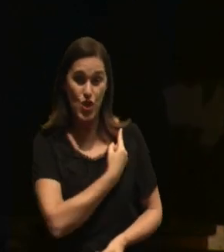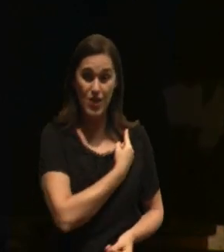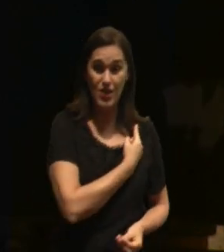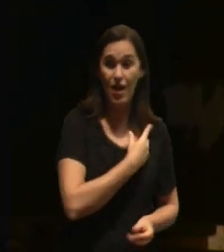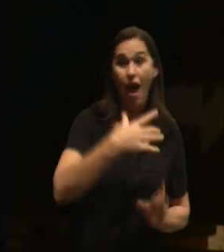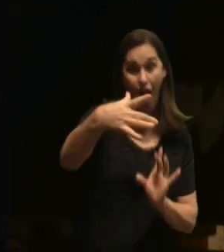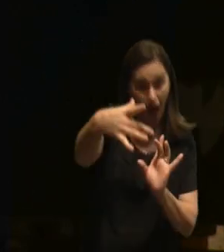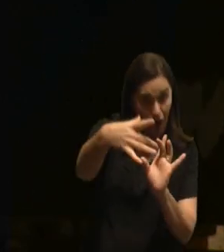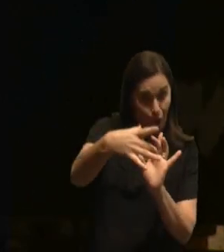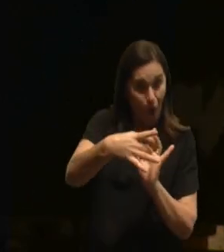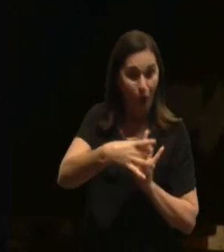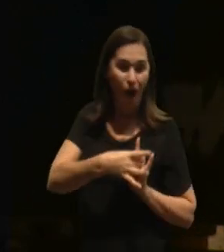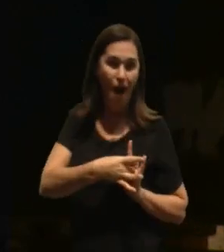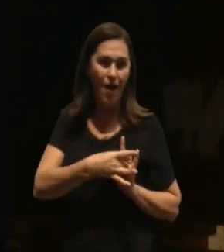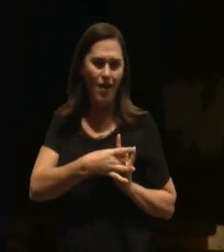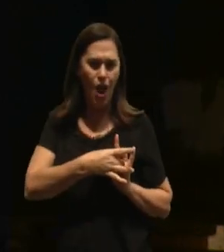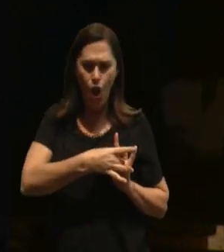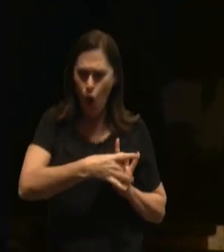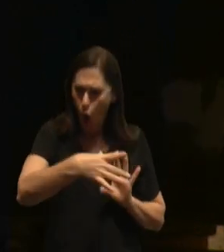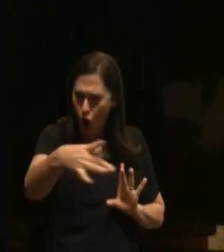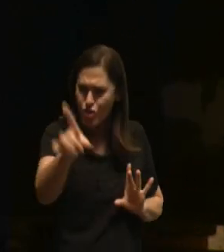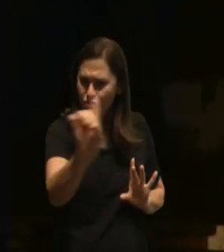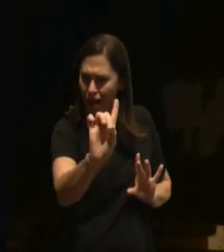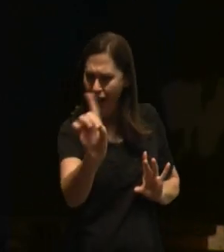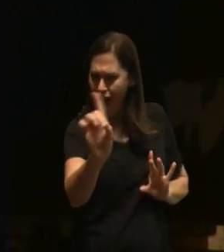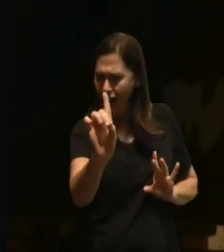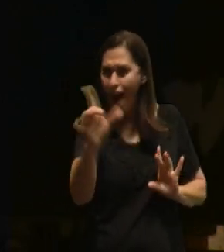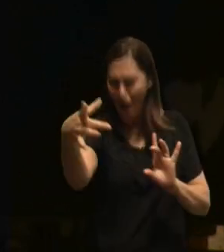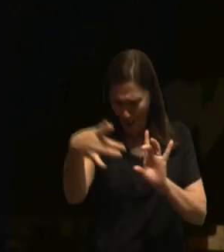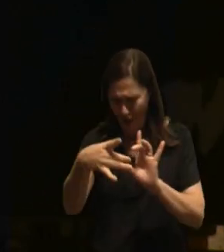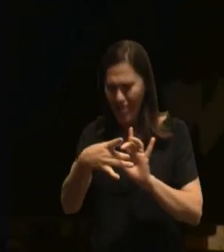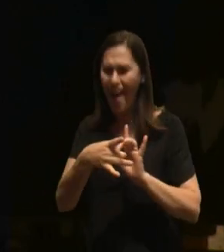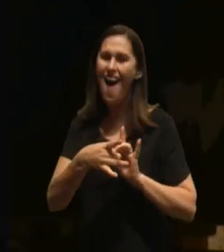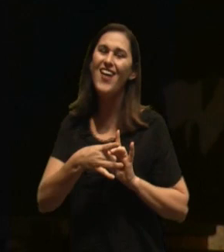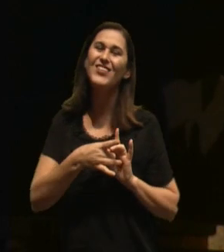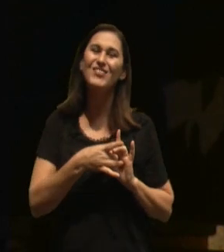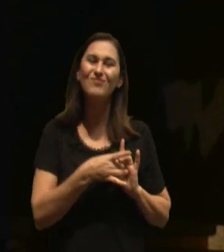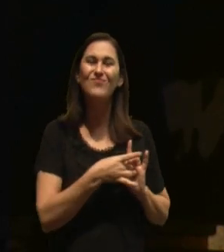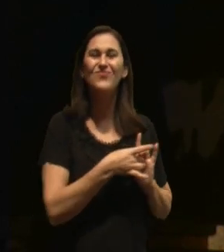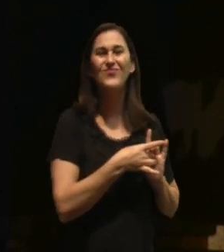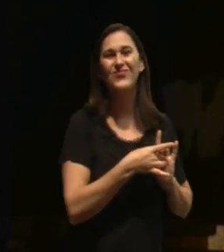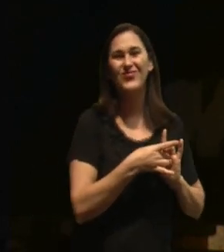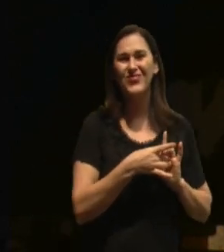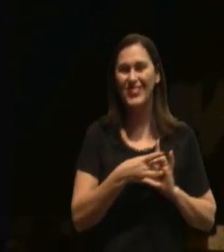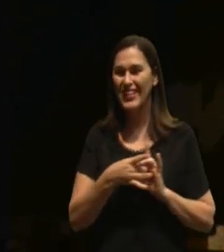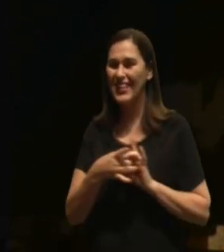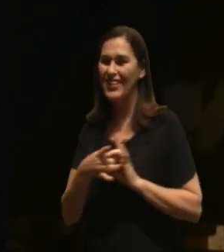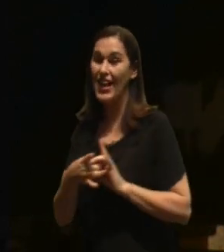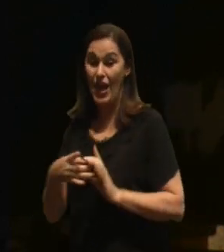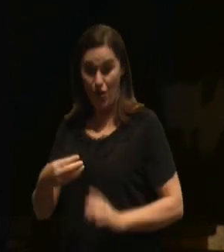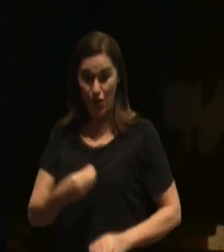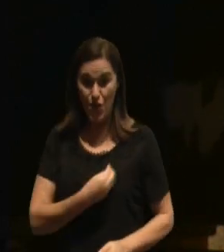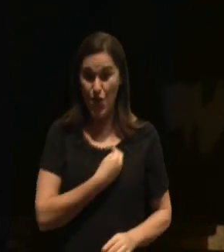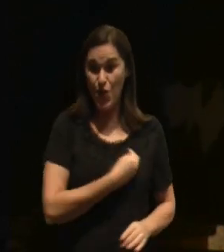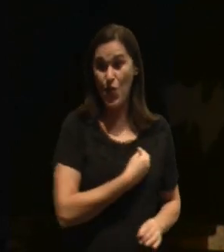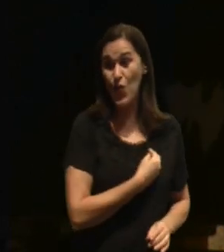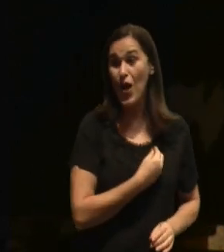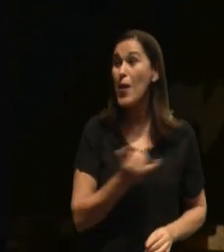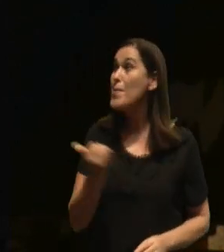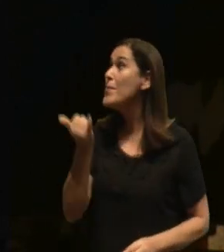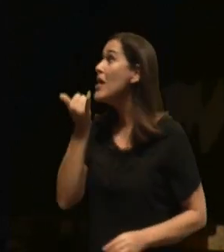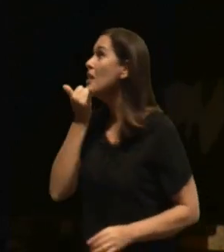não ficássemos mais sem a comunhão, sem vivermos